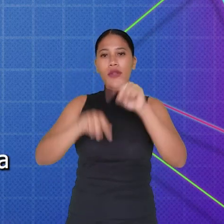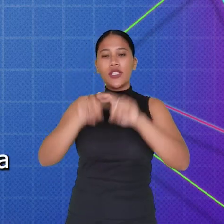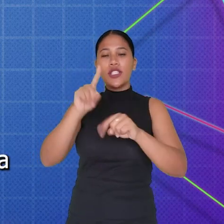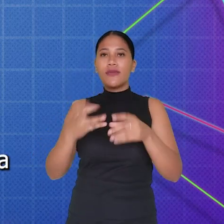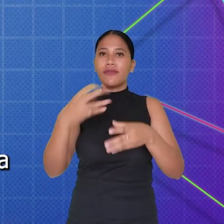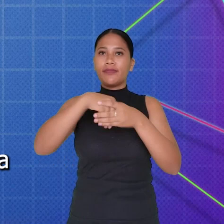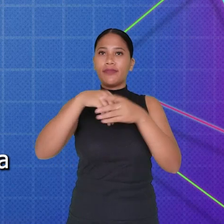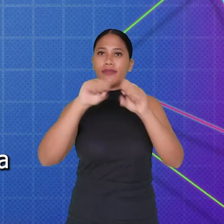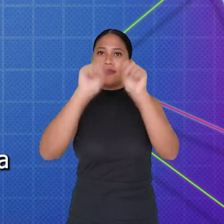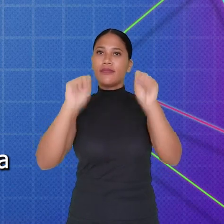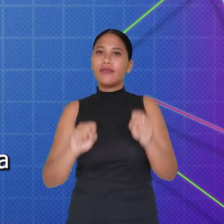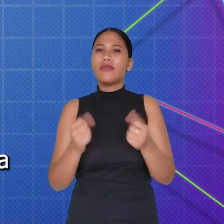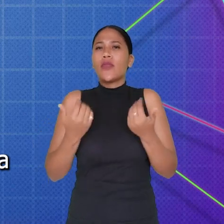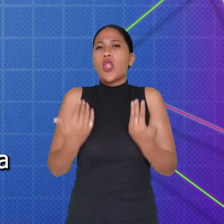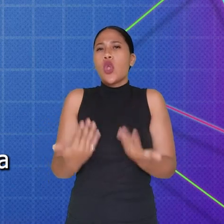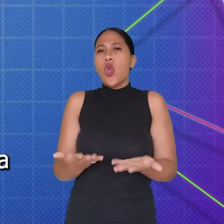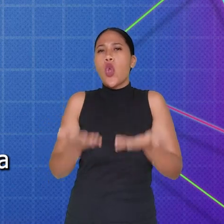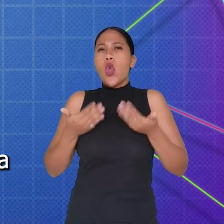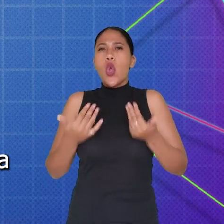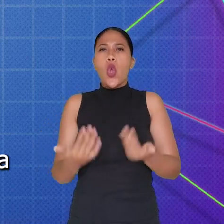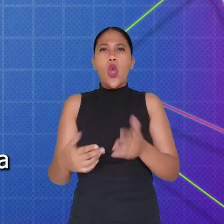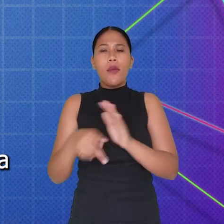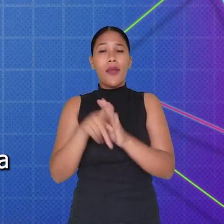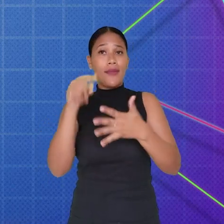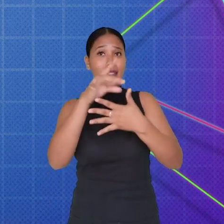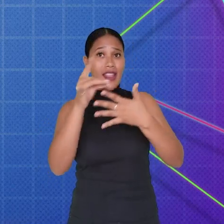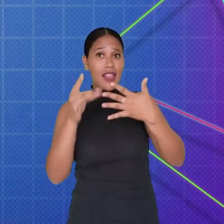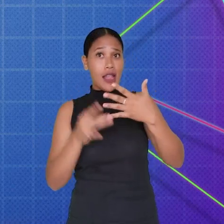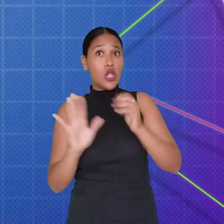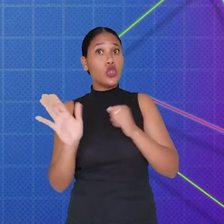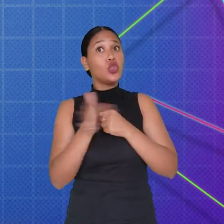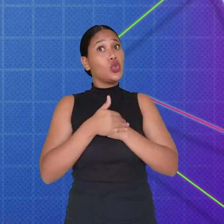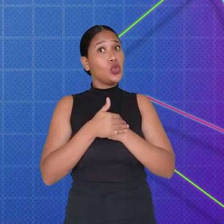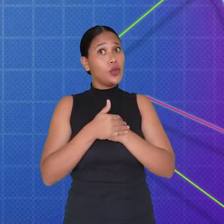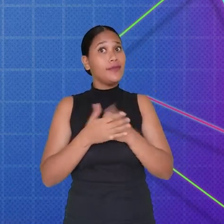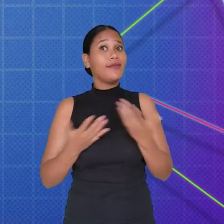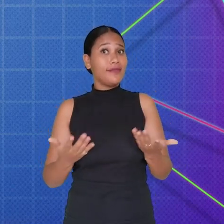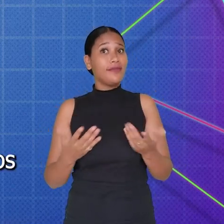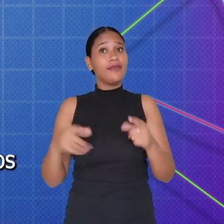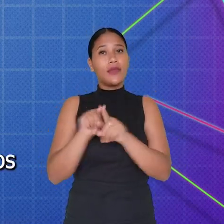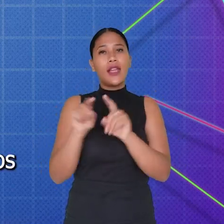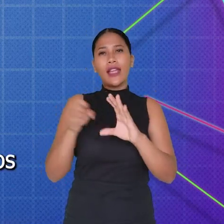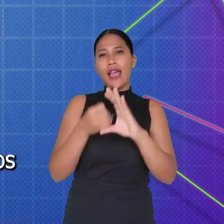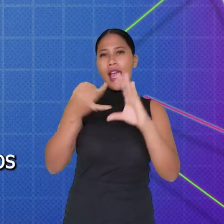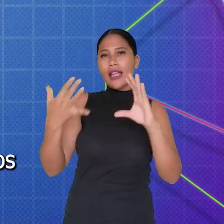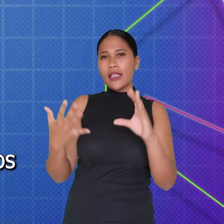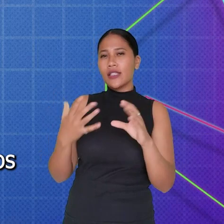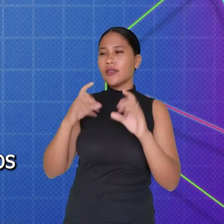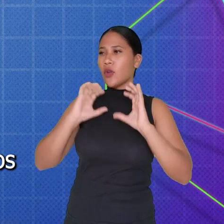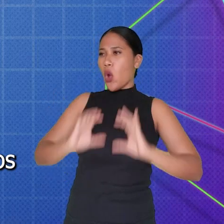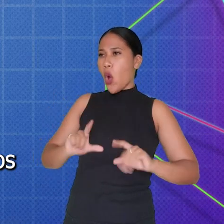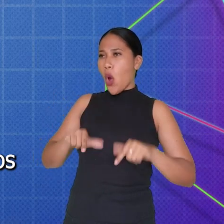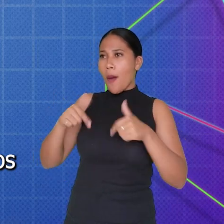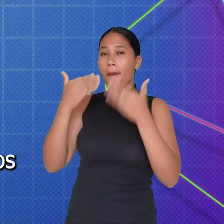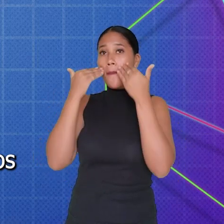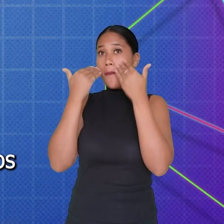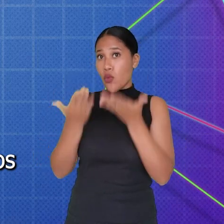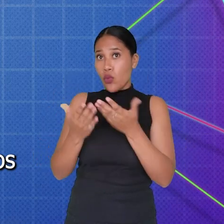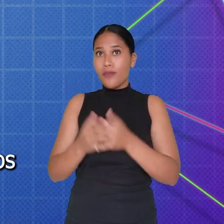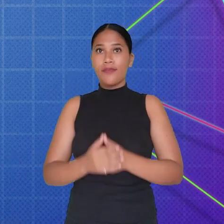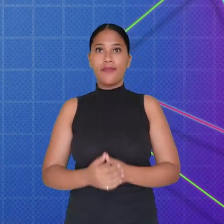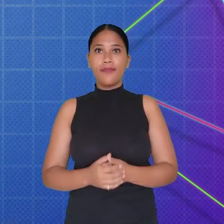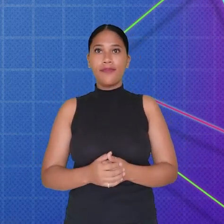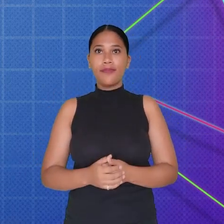de um sistema de uma forma que a sua implementação detalhada seja escondida e apenas as suas características e comportamentos sejam